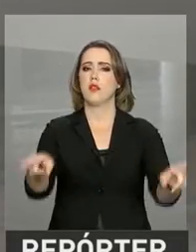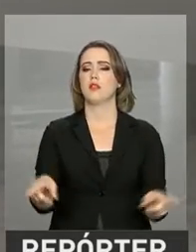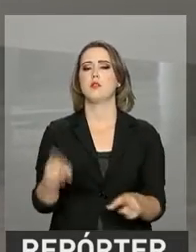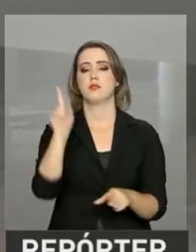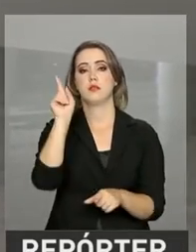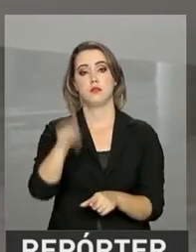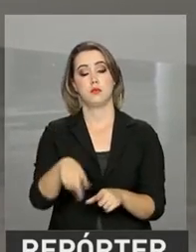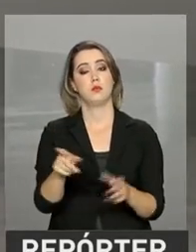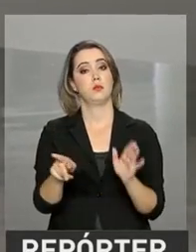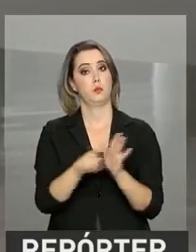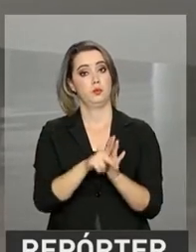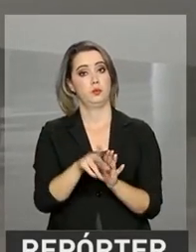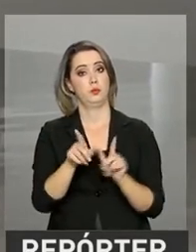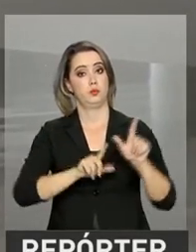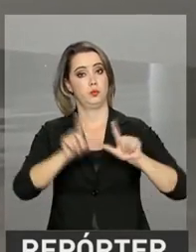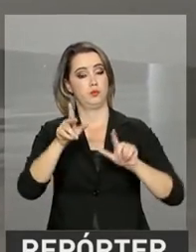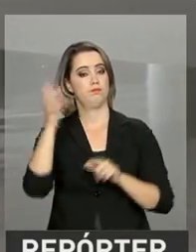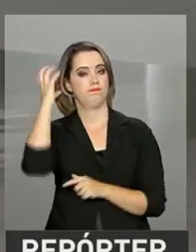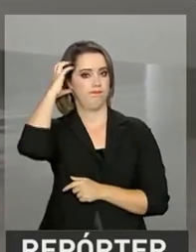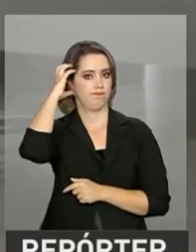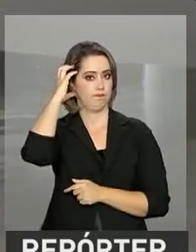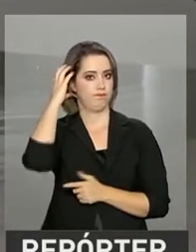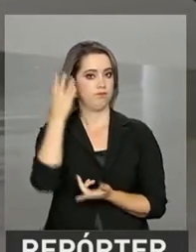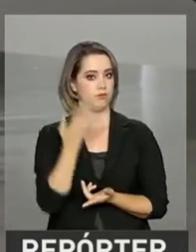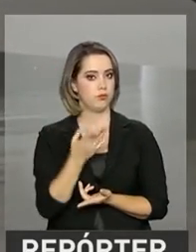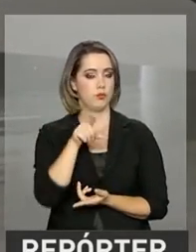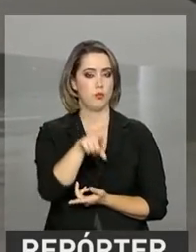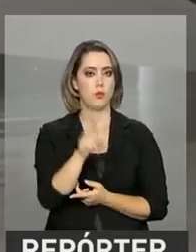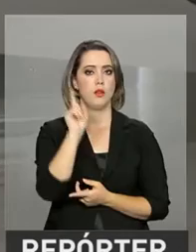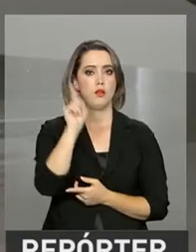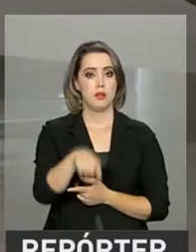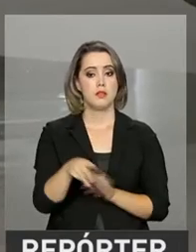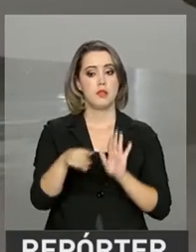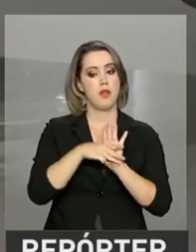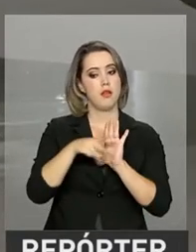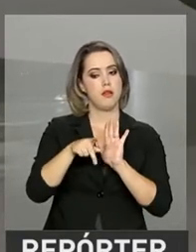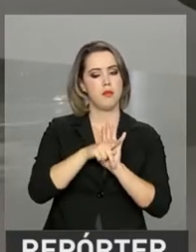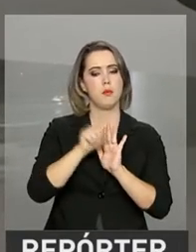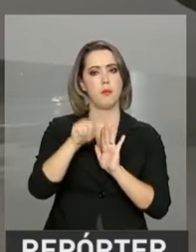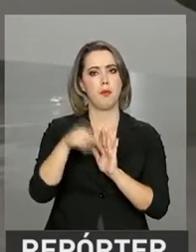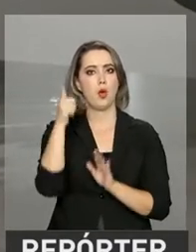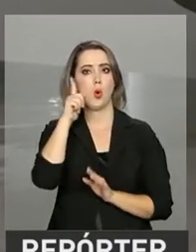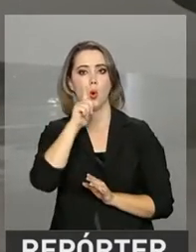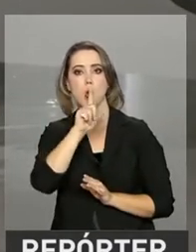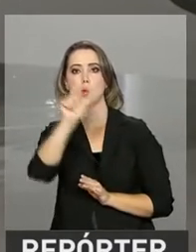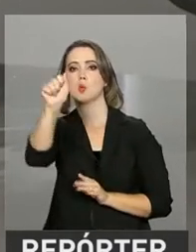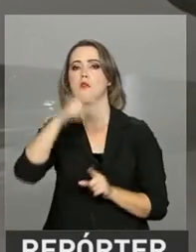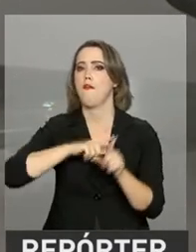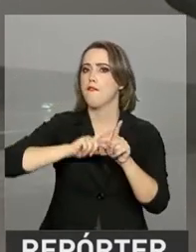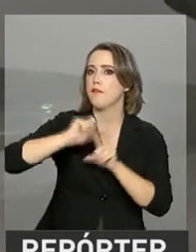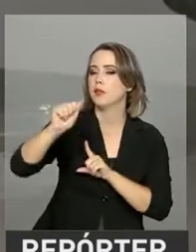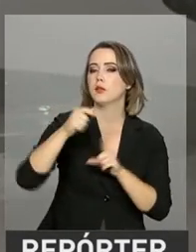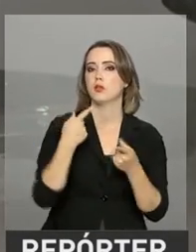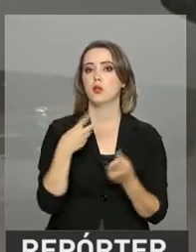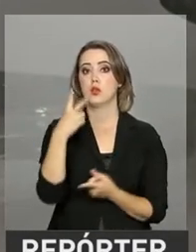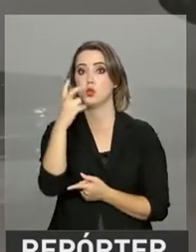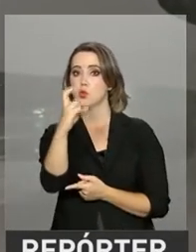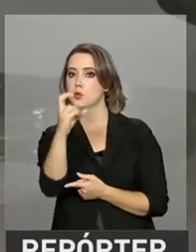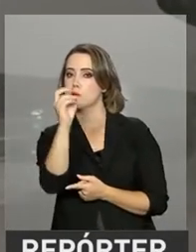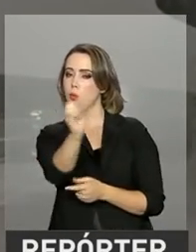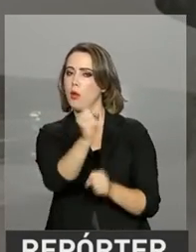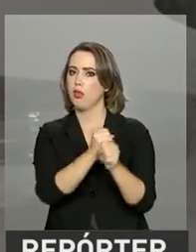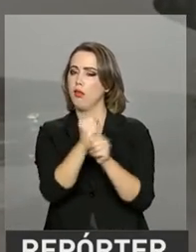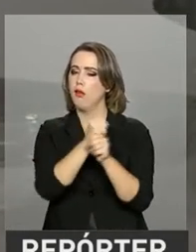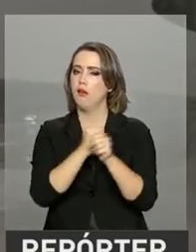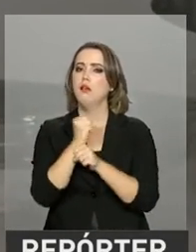essa mp é considerada pela radiodifusão uma das maiores conquistas do setor nos últimos 50 e as